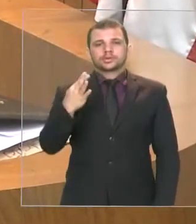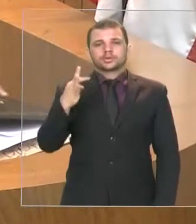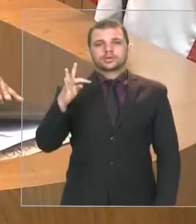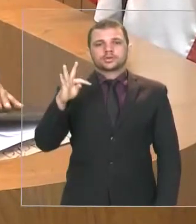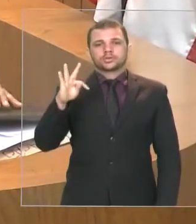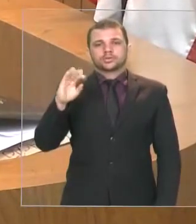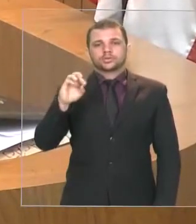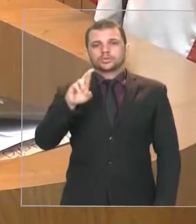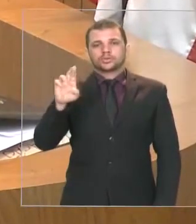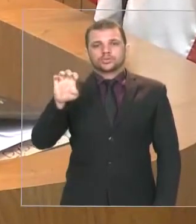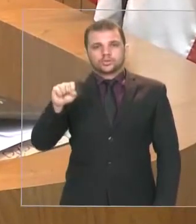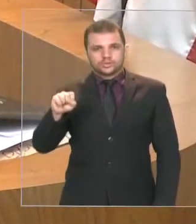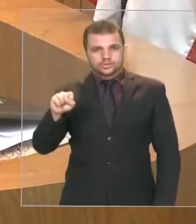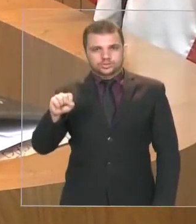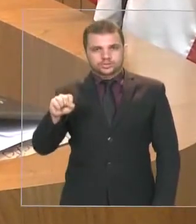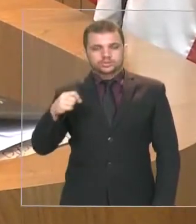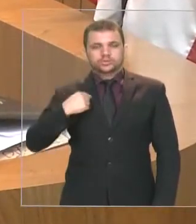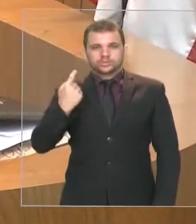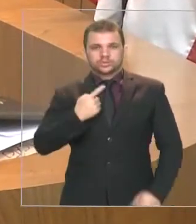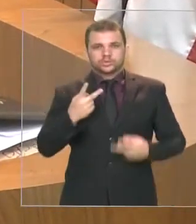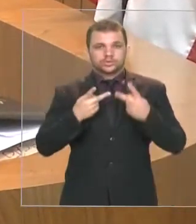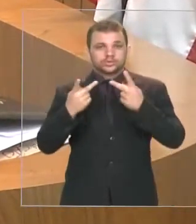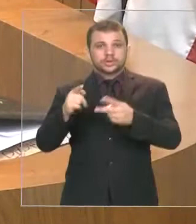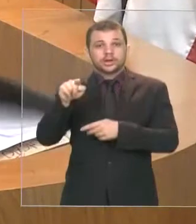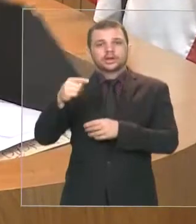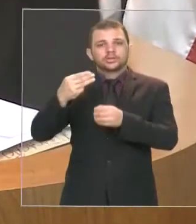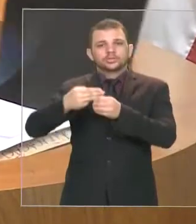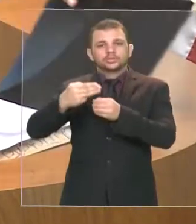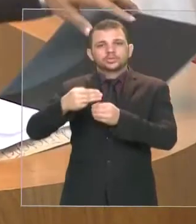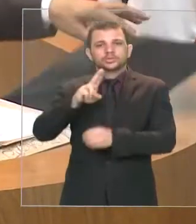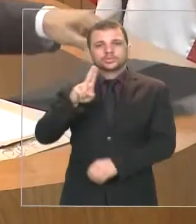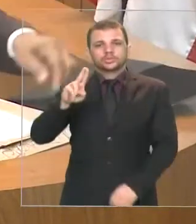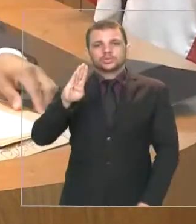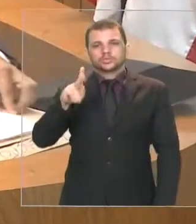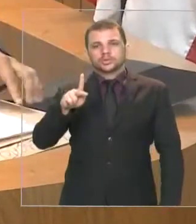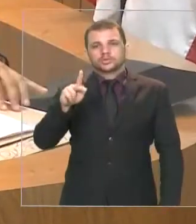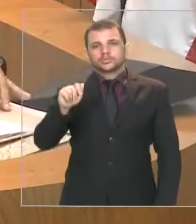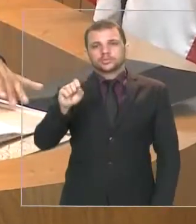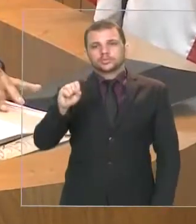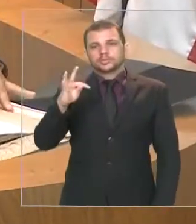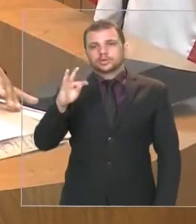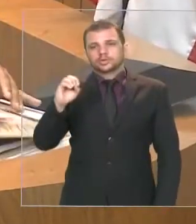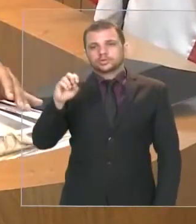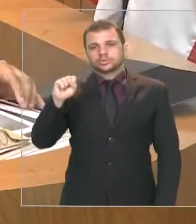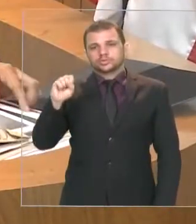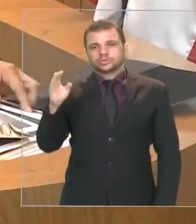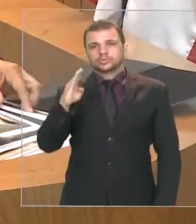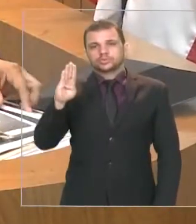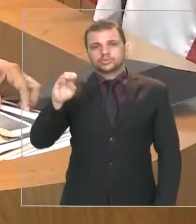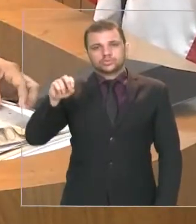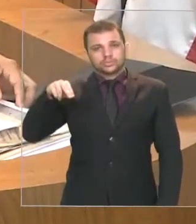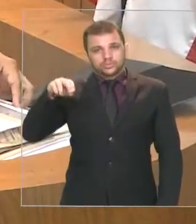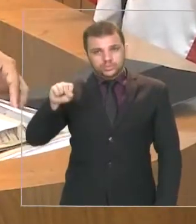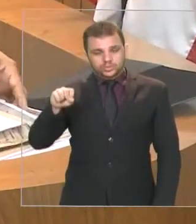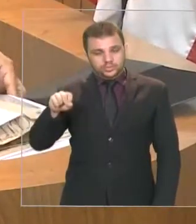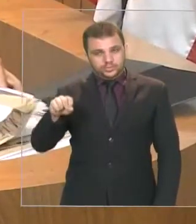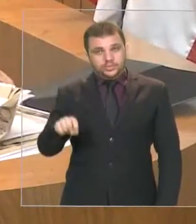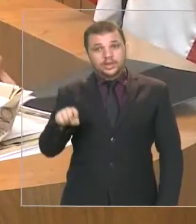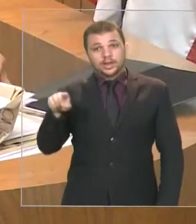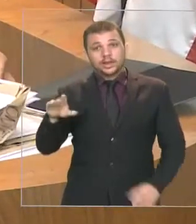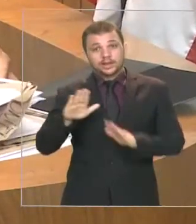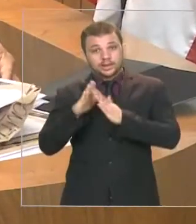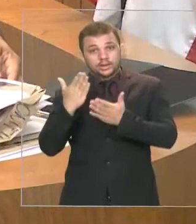Bons. Uma escola que o governo do estado anunciou como sendo uma escola que foi reformada,